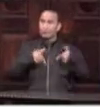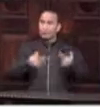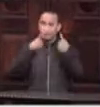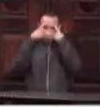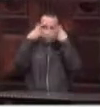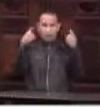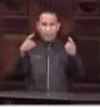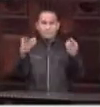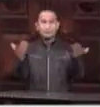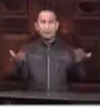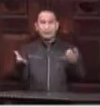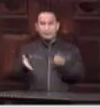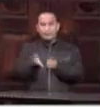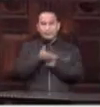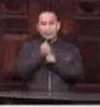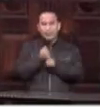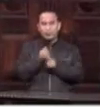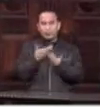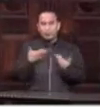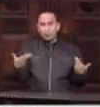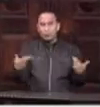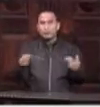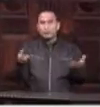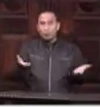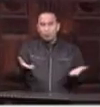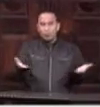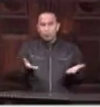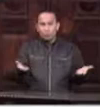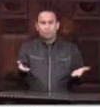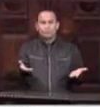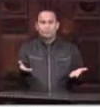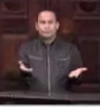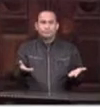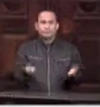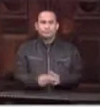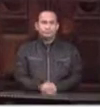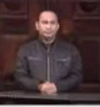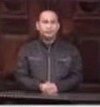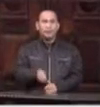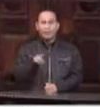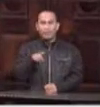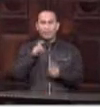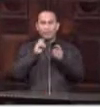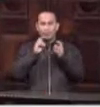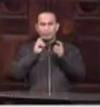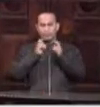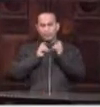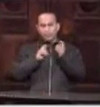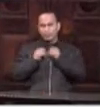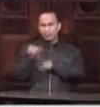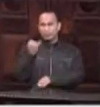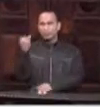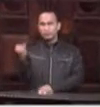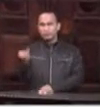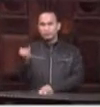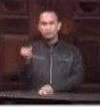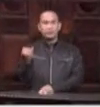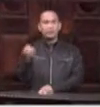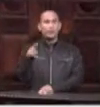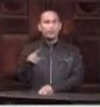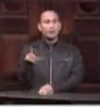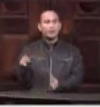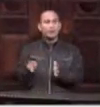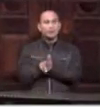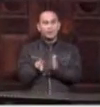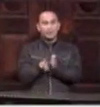violência e apreensão das peças que hoje compõem esse acervo. Esse é um debate fundamental, é um debate onde o papel